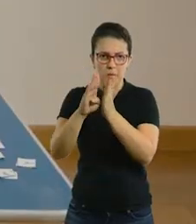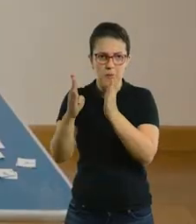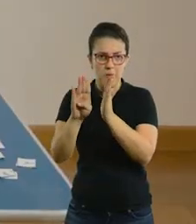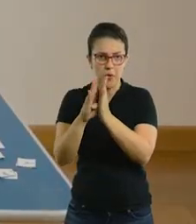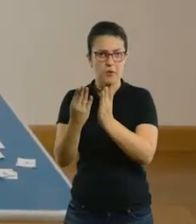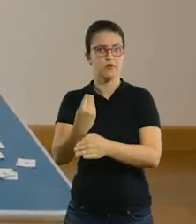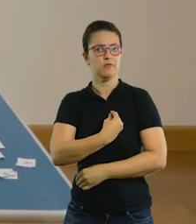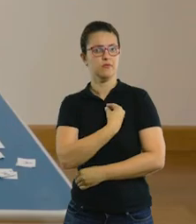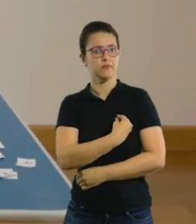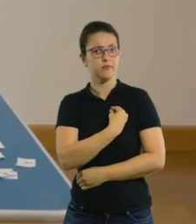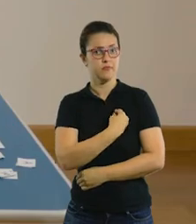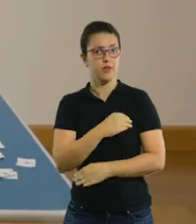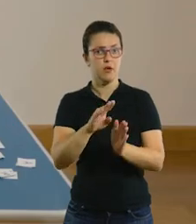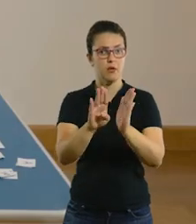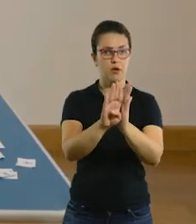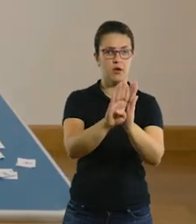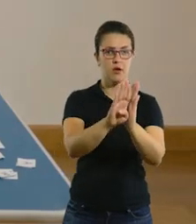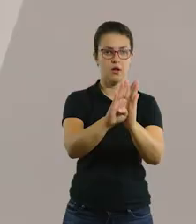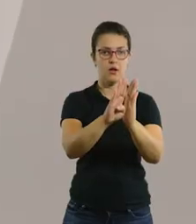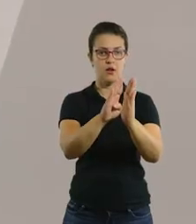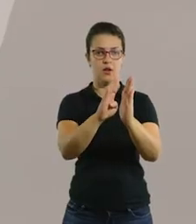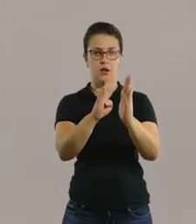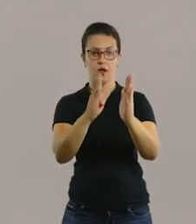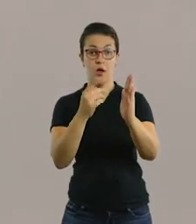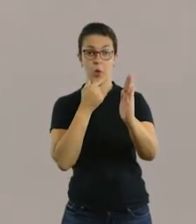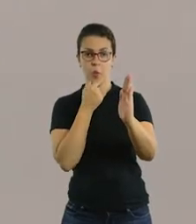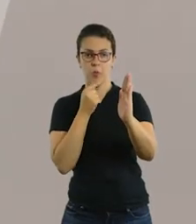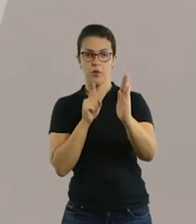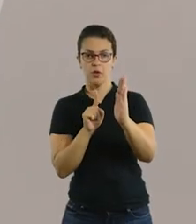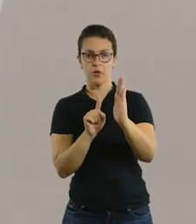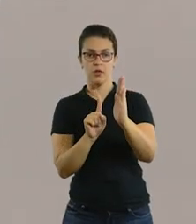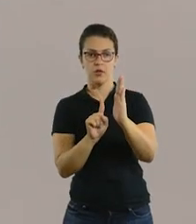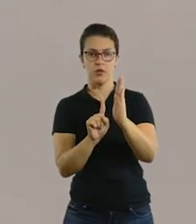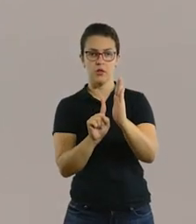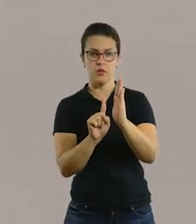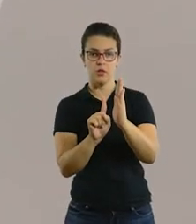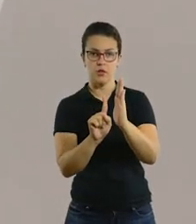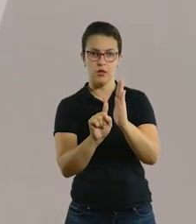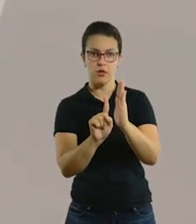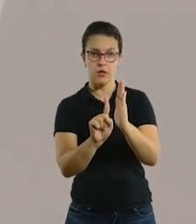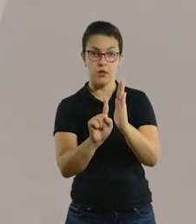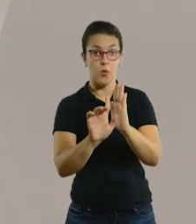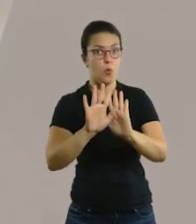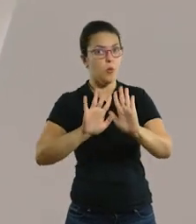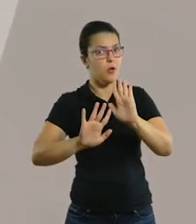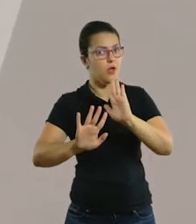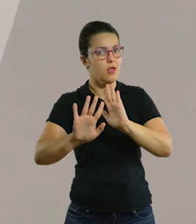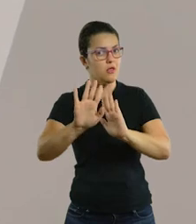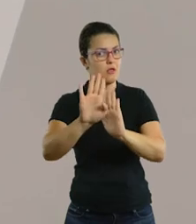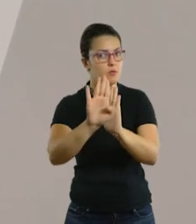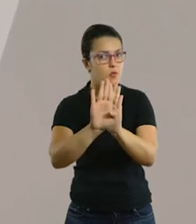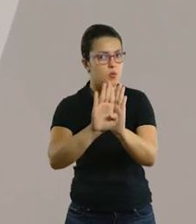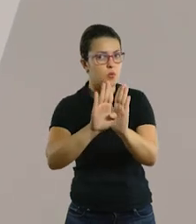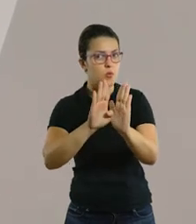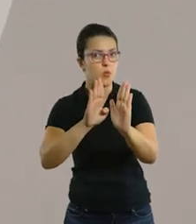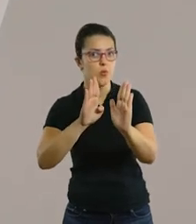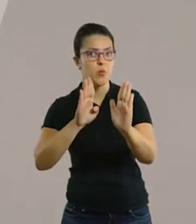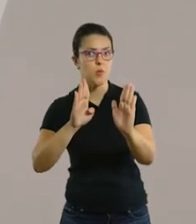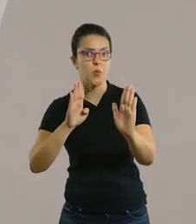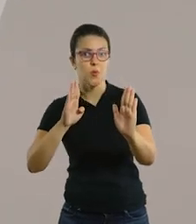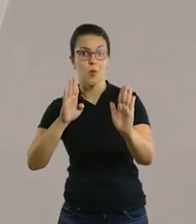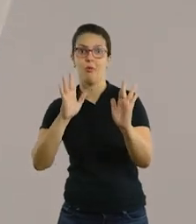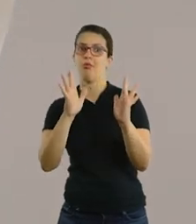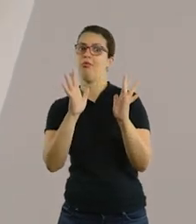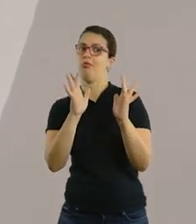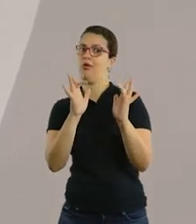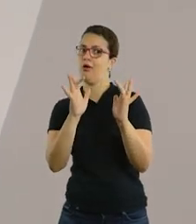uma porta. Eu abro devagarinho para passar o menininho. Eu abro bem com cuidado para passar